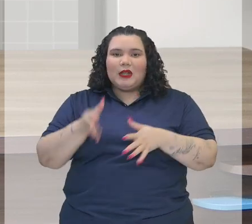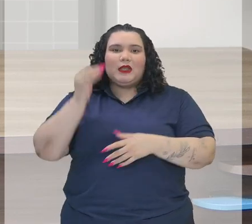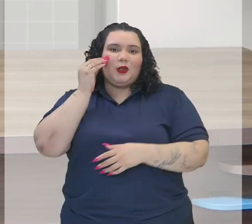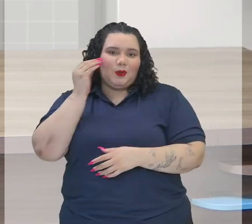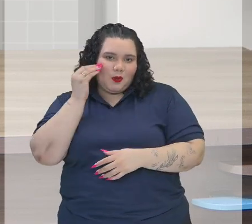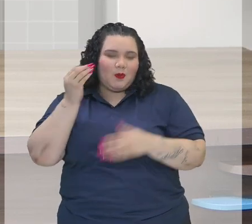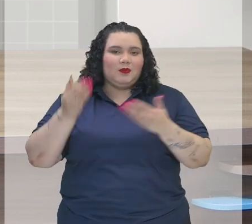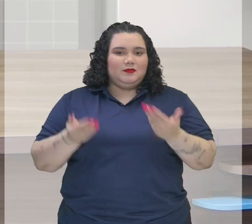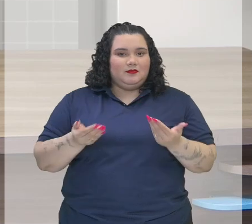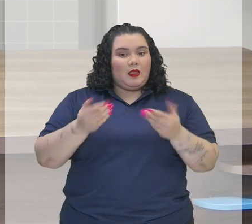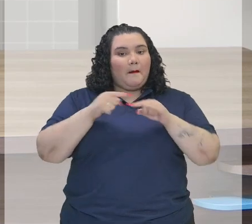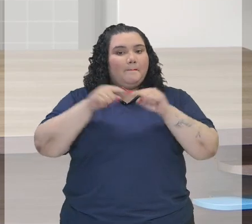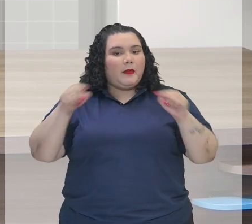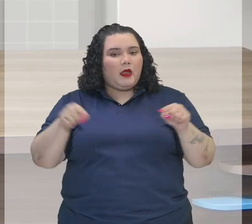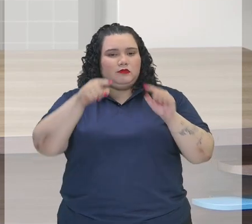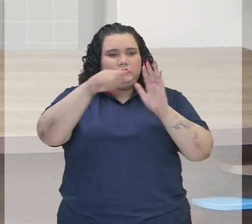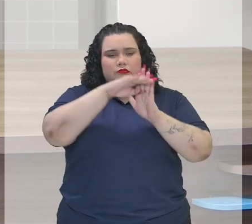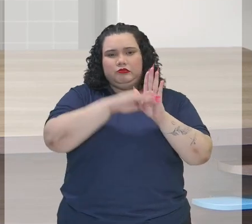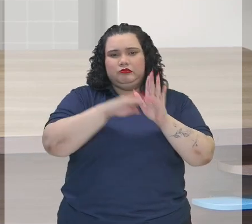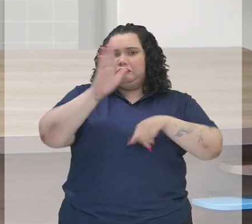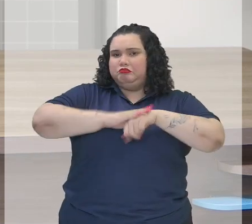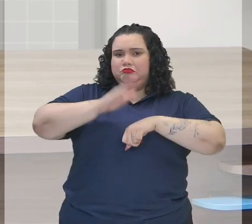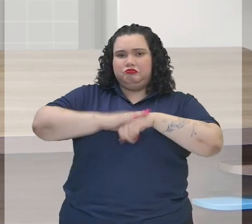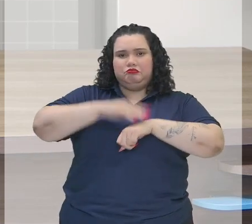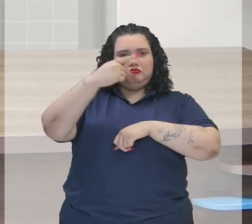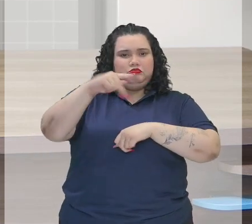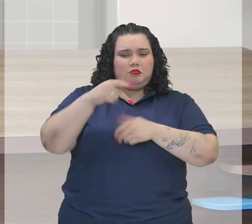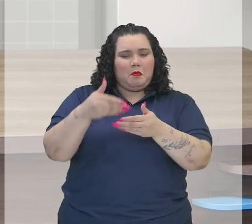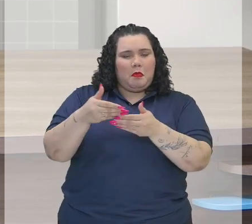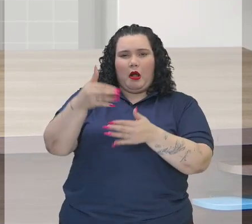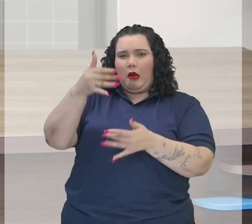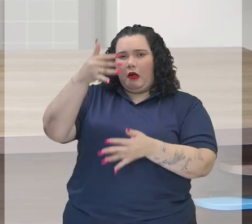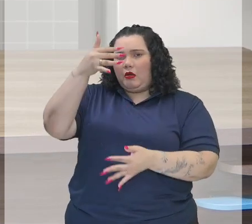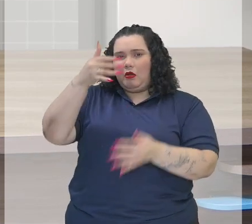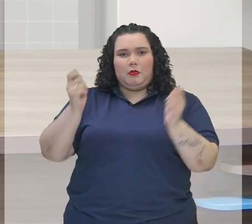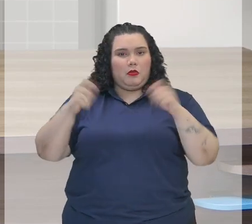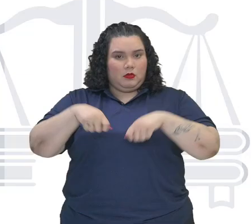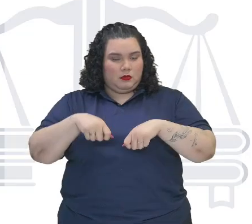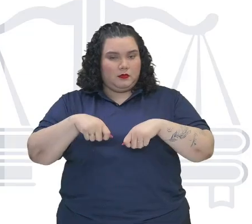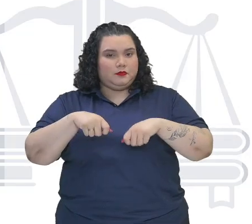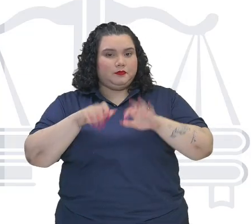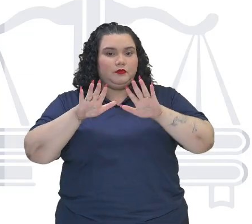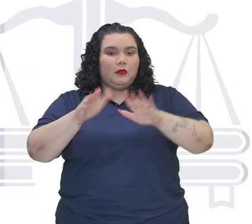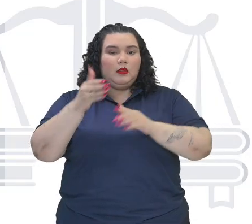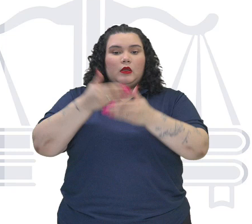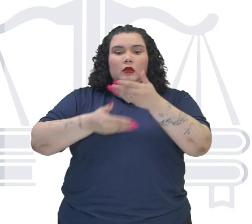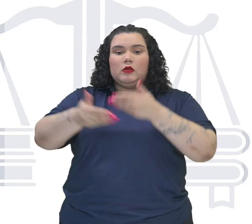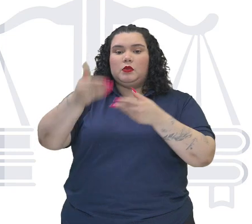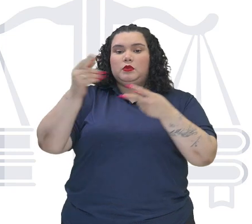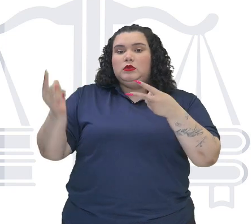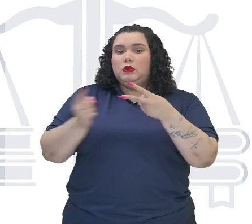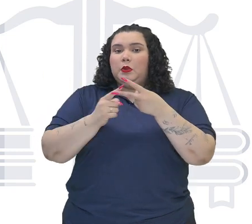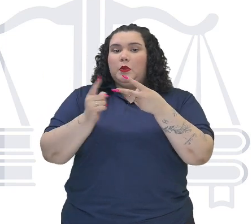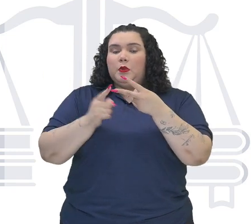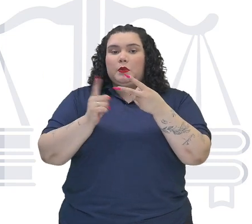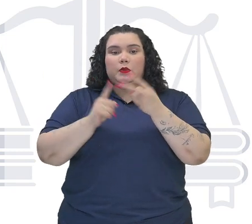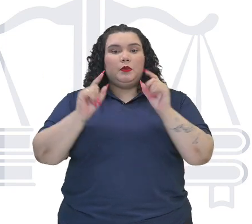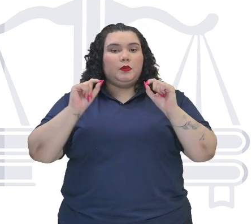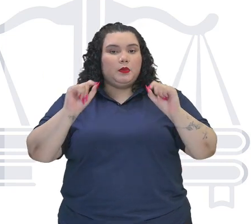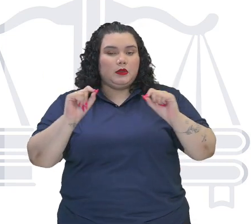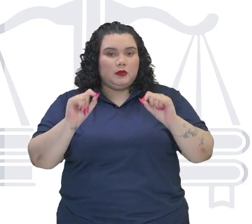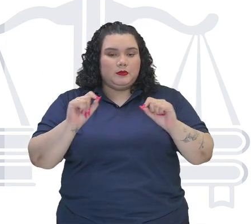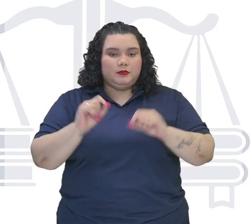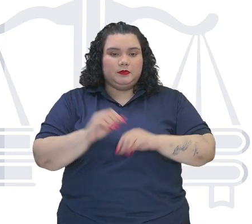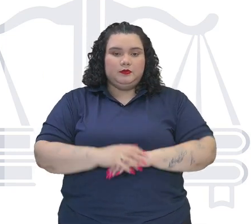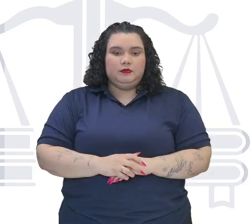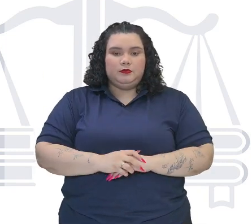nessa lista você pode colocar várias coisas. E qual é o outro passo? Olha só, uma outra habilidade que a gente pode exercitar